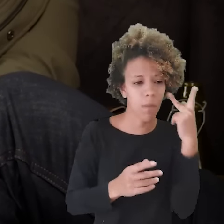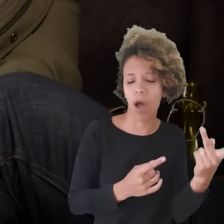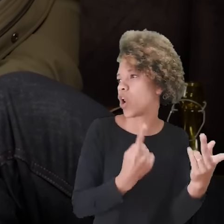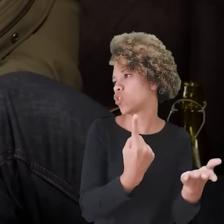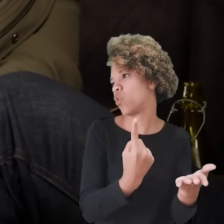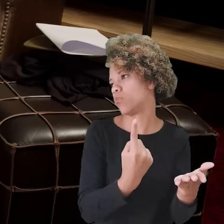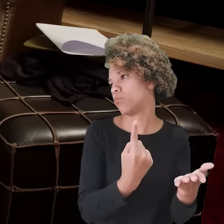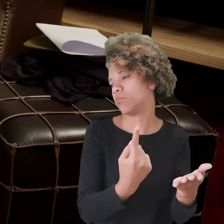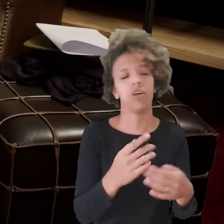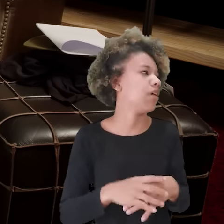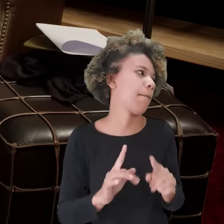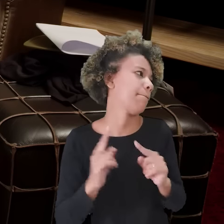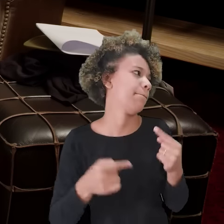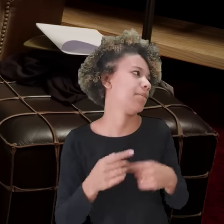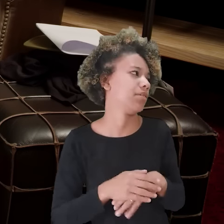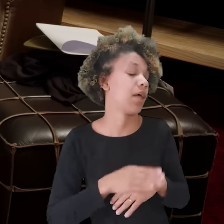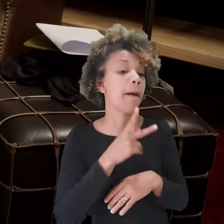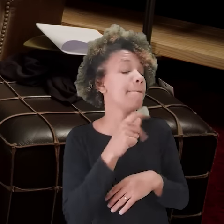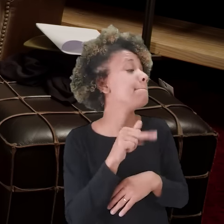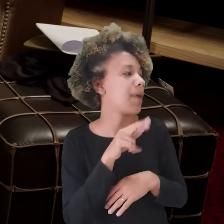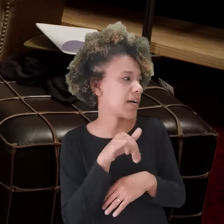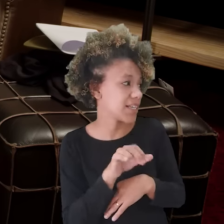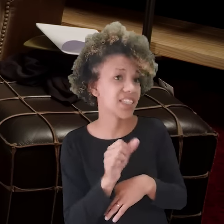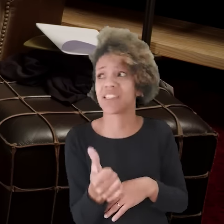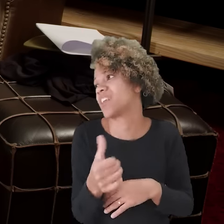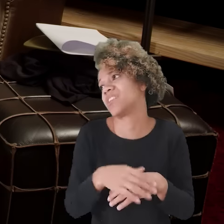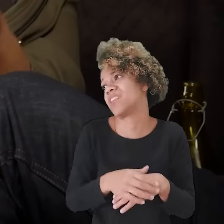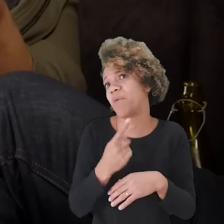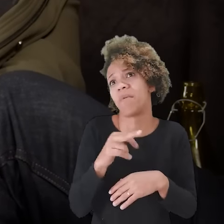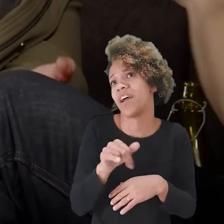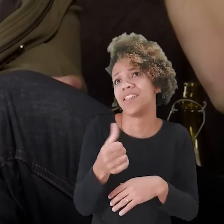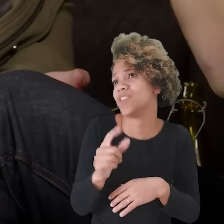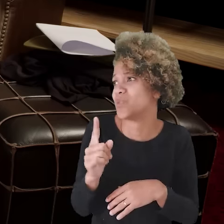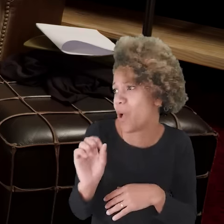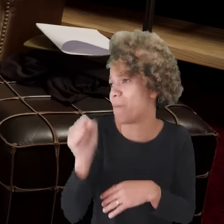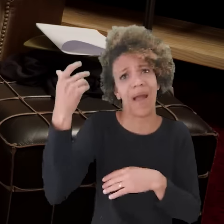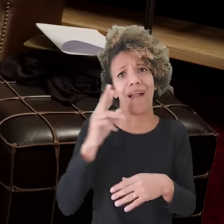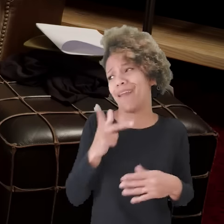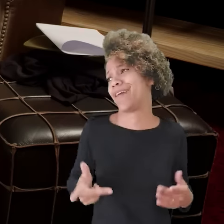do bar de São Paulo é um panfleto vai no Paris 6 não é um bar